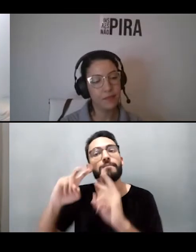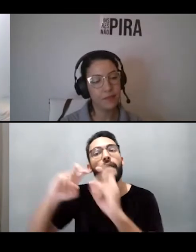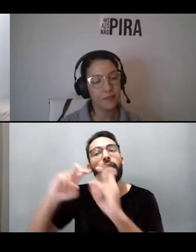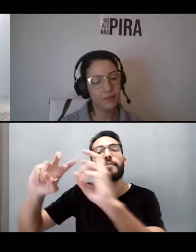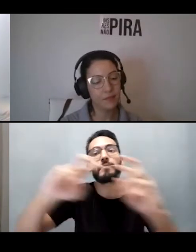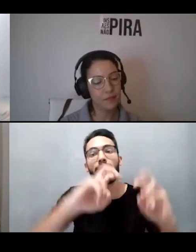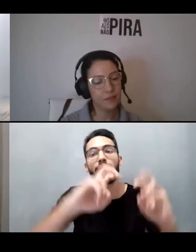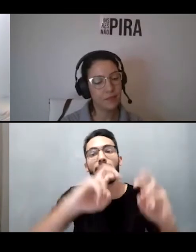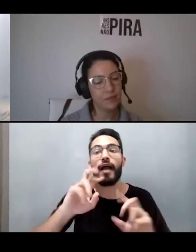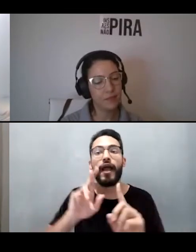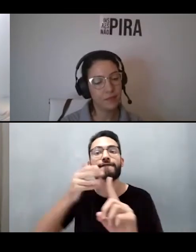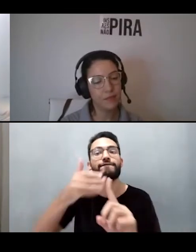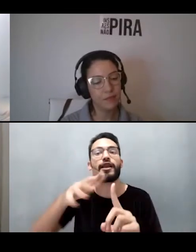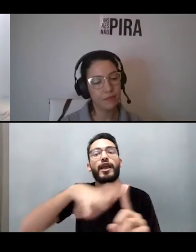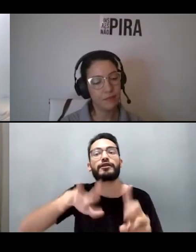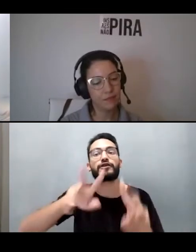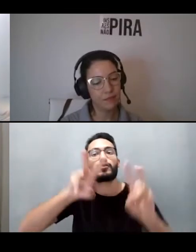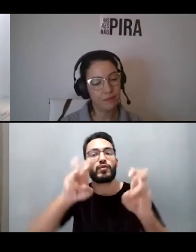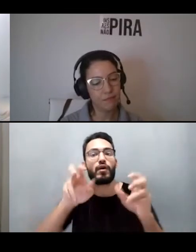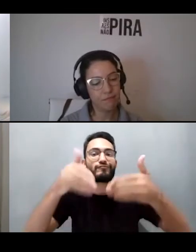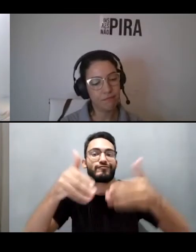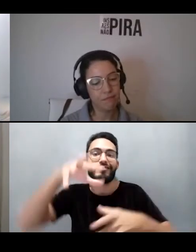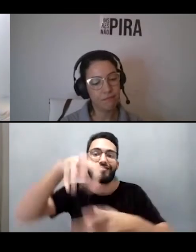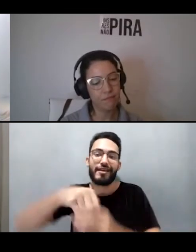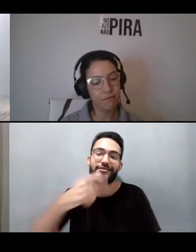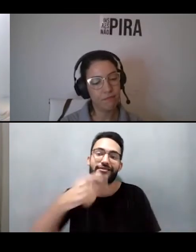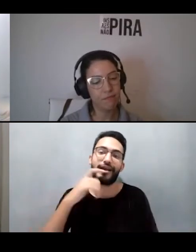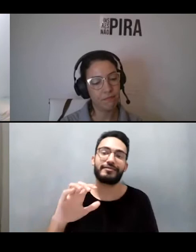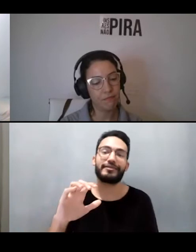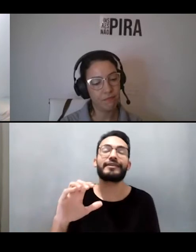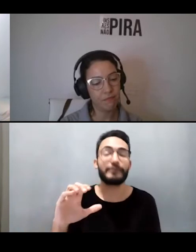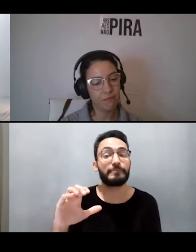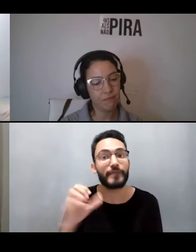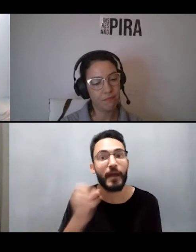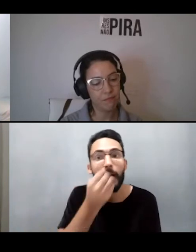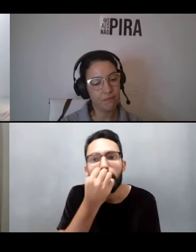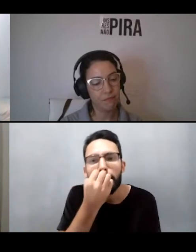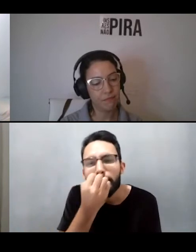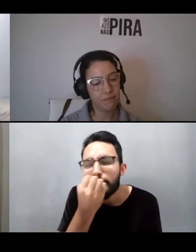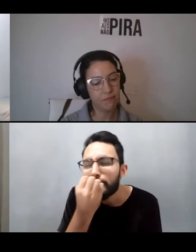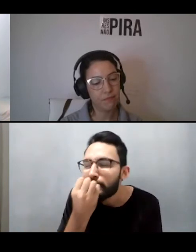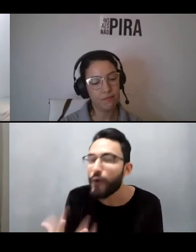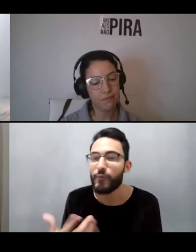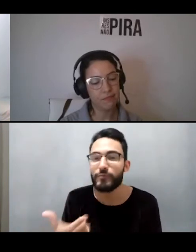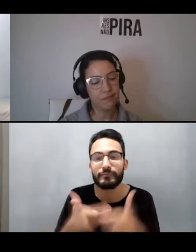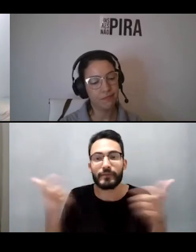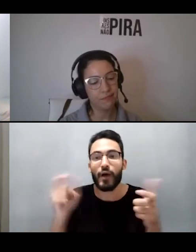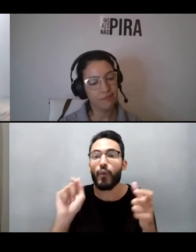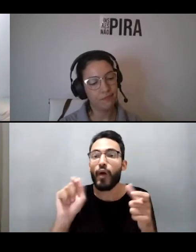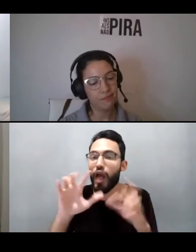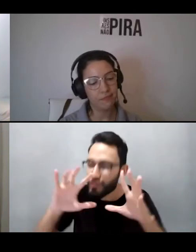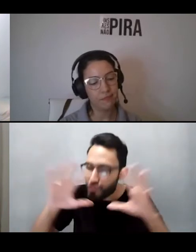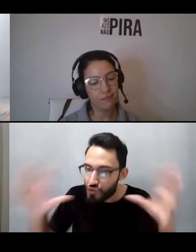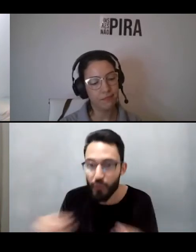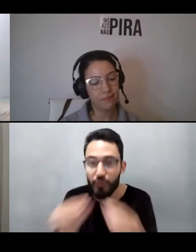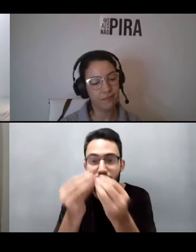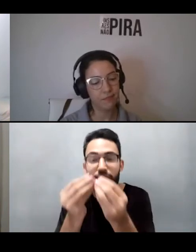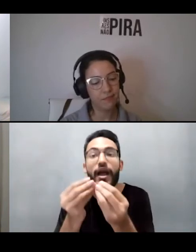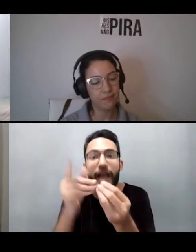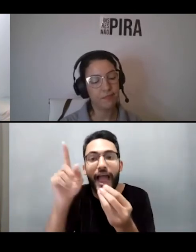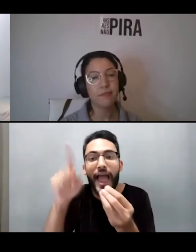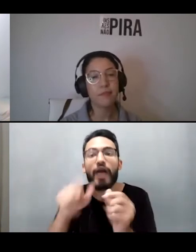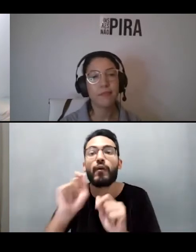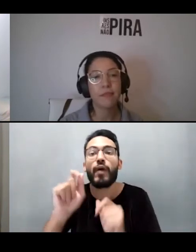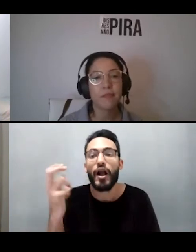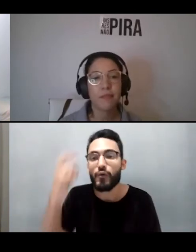tornam referência no assunto aqui dentro da C&T, né? E aí, o que é mais bacana disso tudo é que isso tudo é um resultado do ambiente e